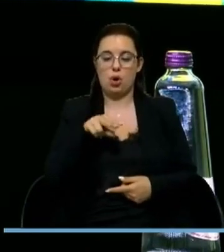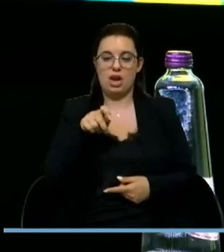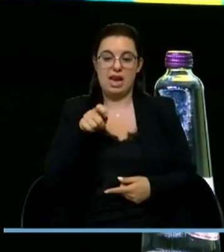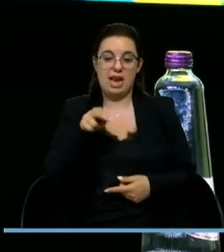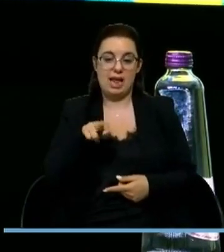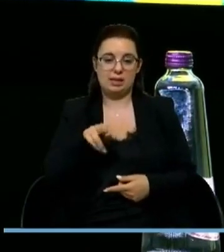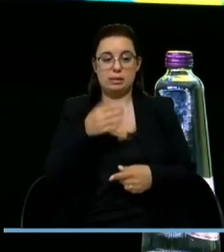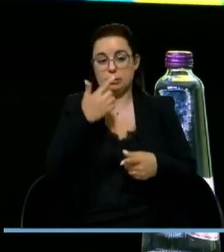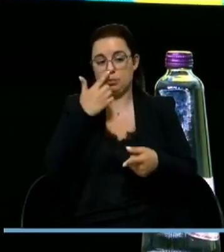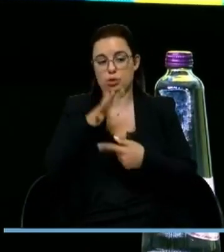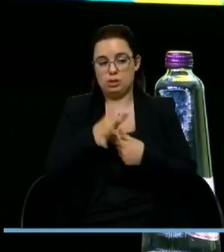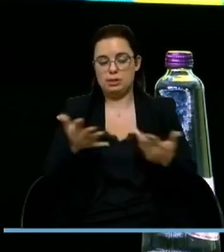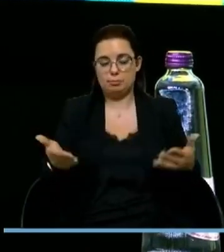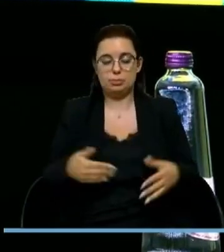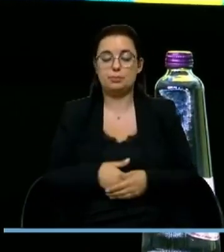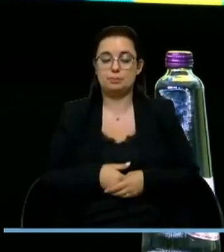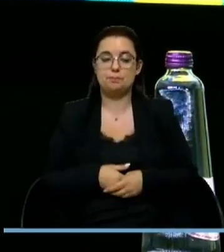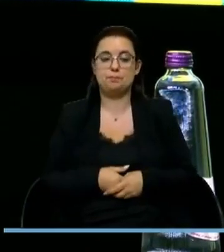E, portanto,